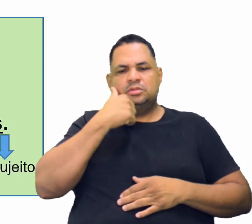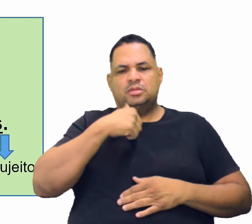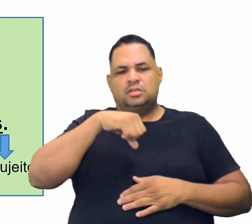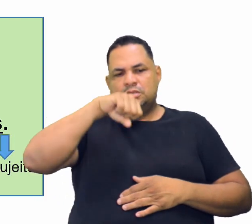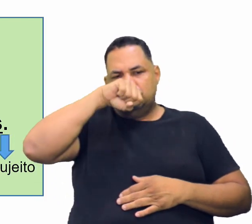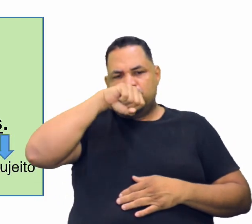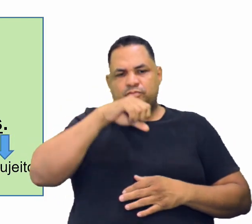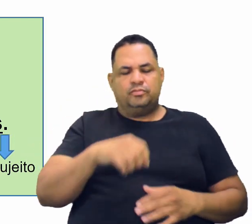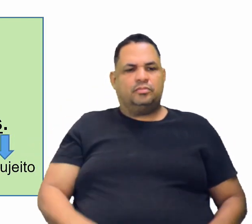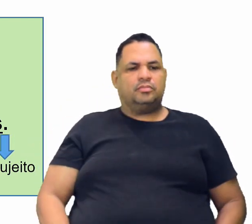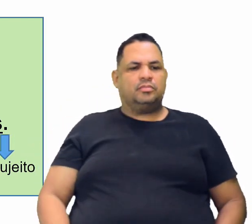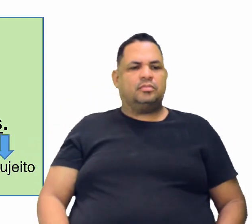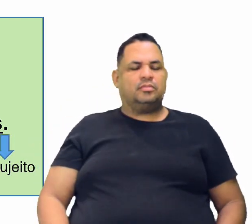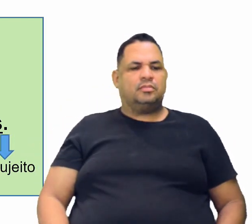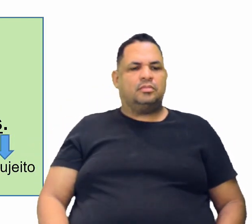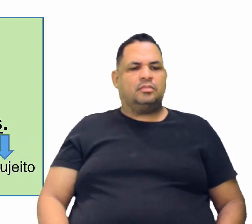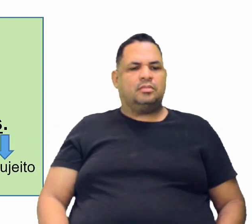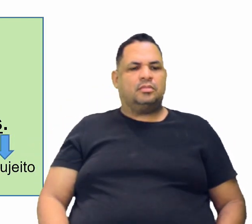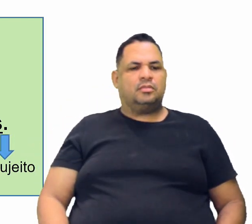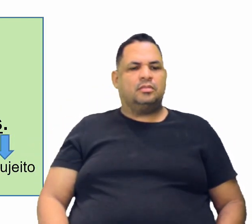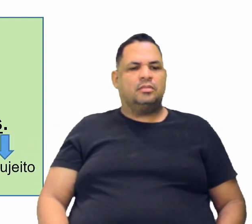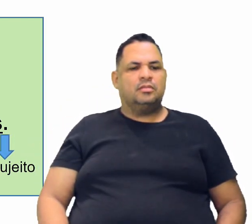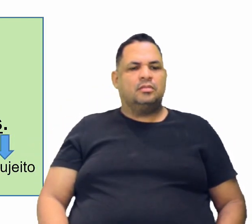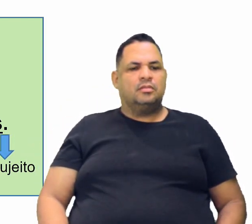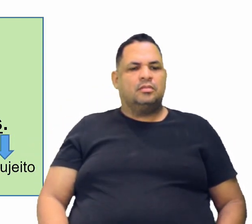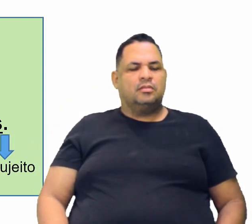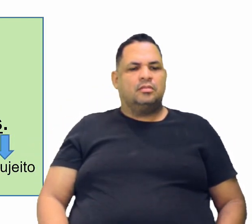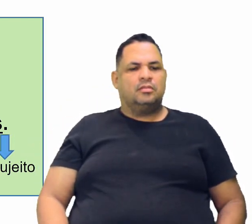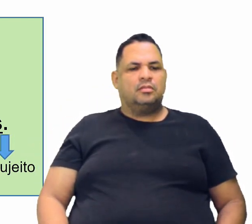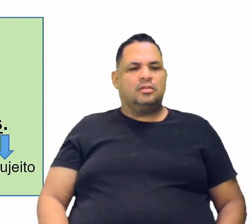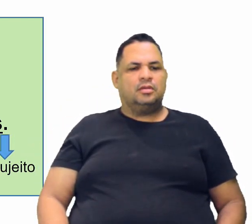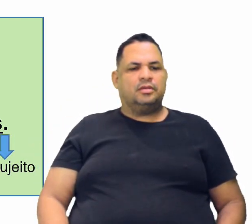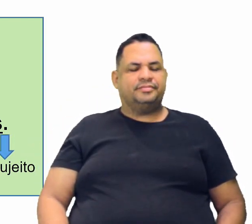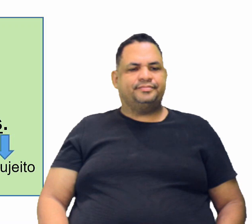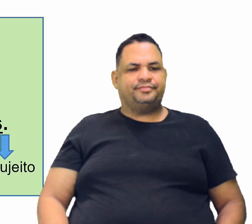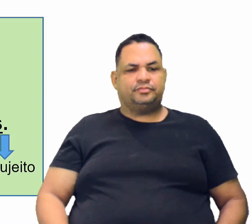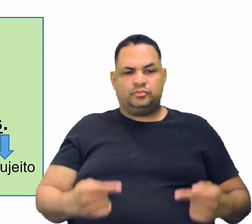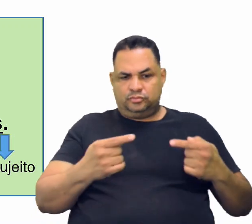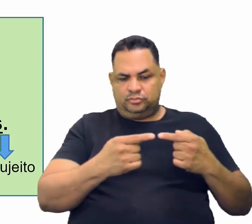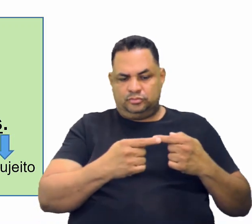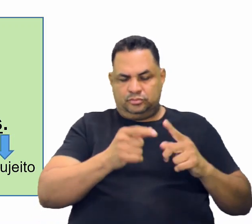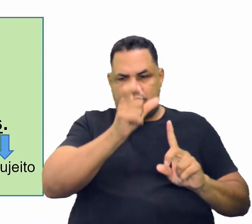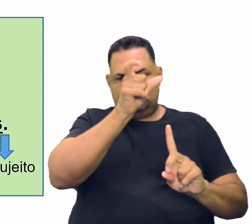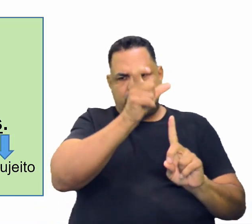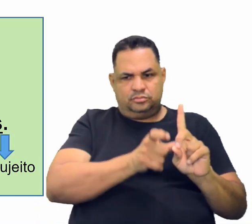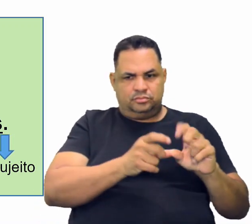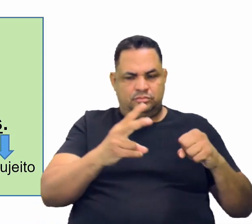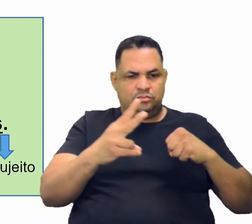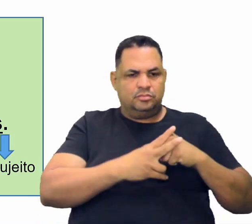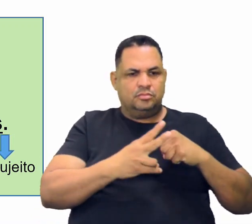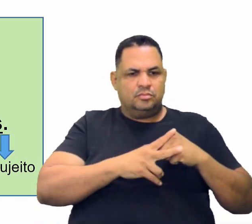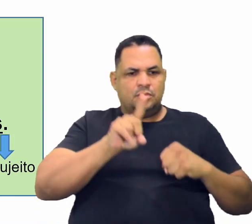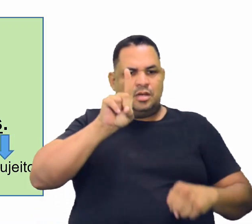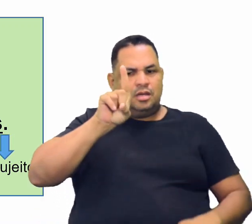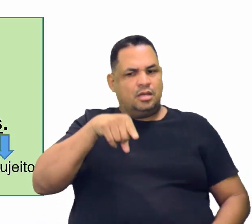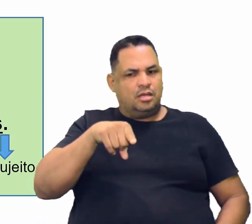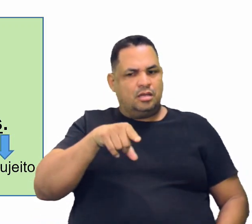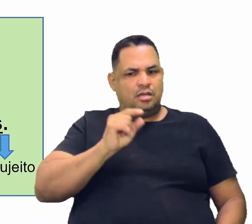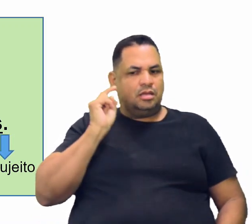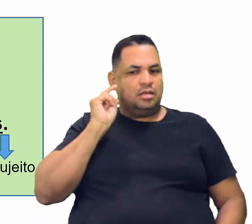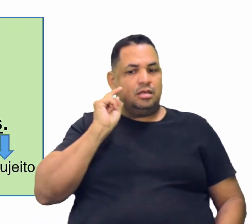O verbo é o verbo ser. Então, aqui é o sujeito, então vai fazer a concordância com o seu sujeito. Ele